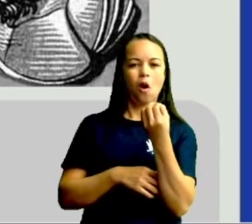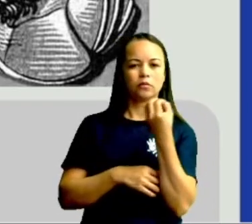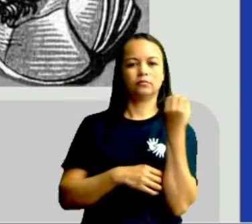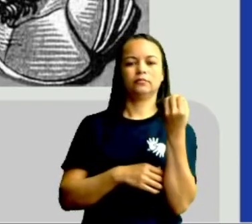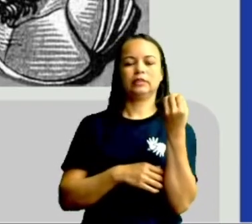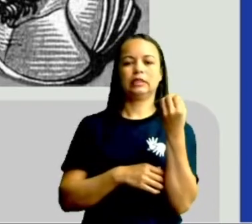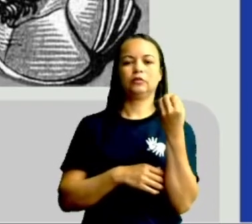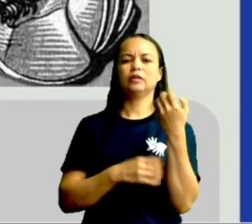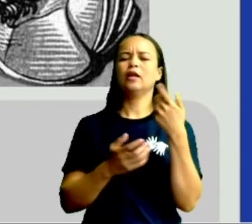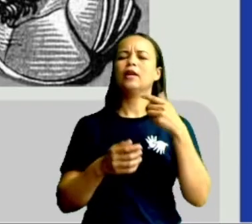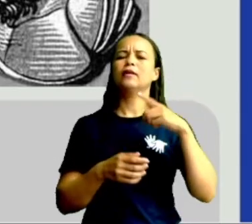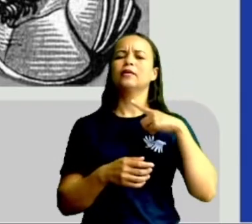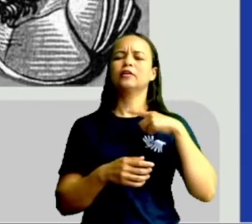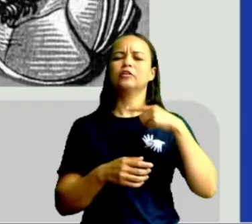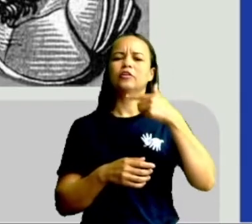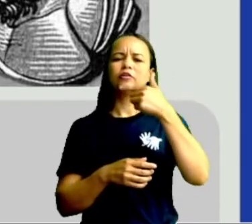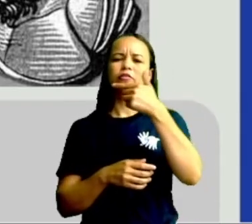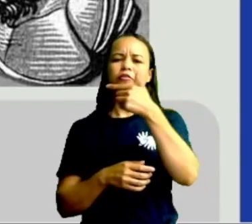de